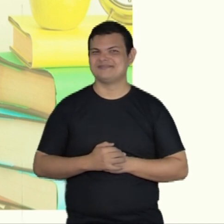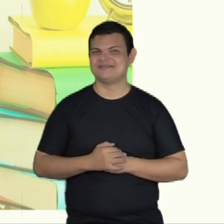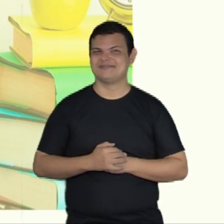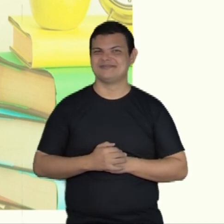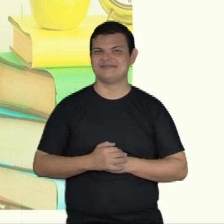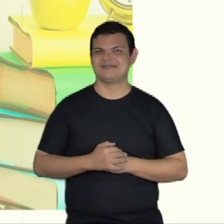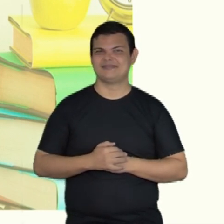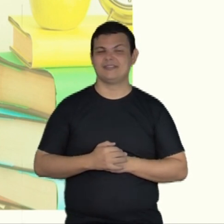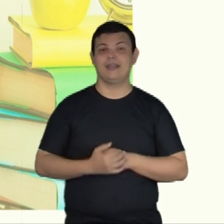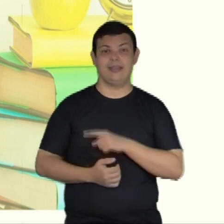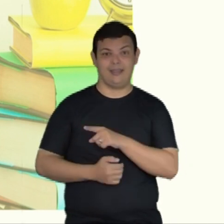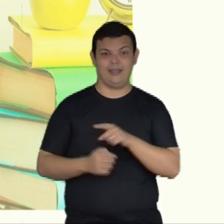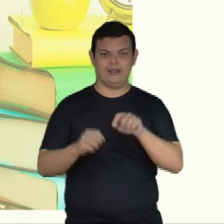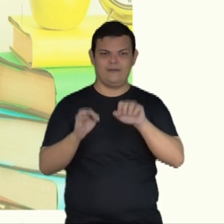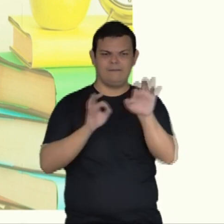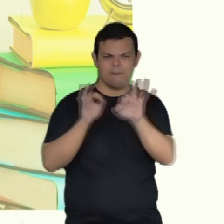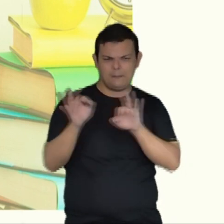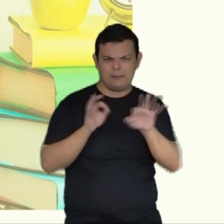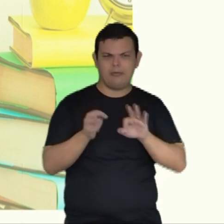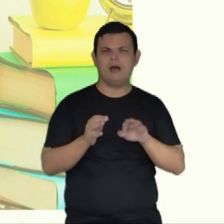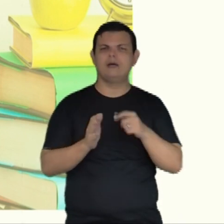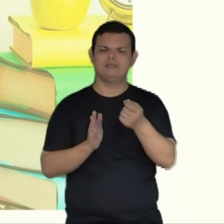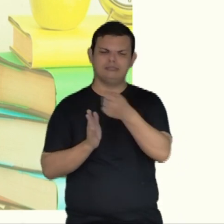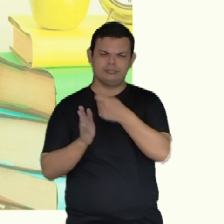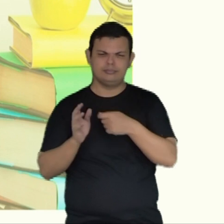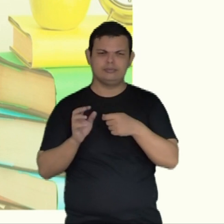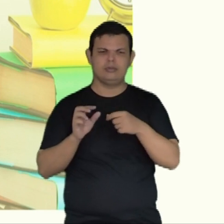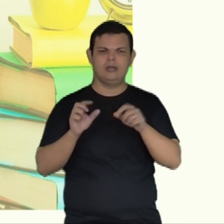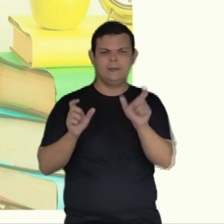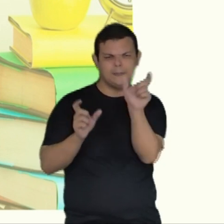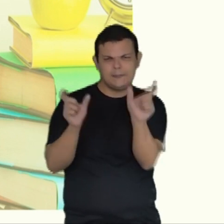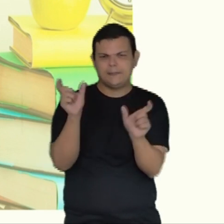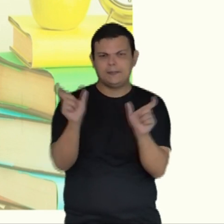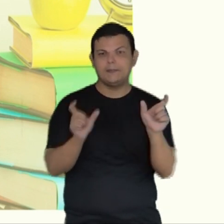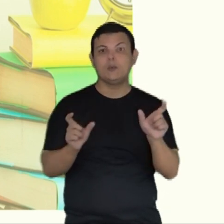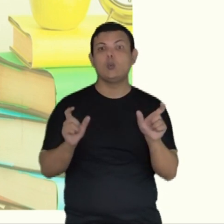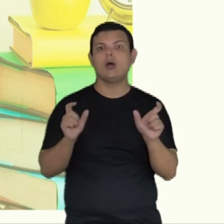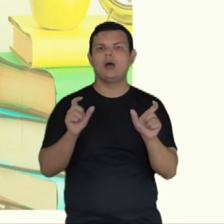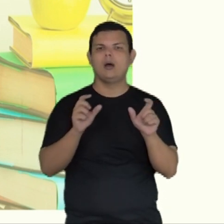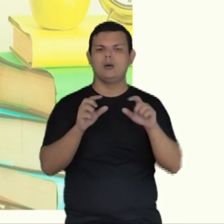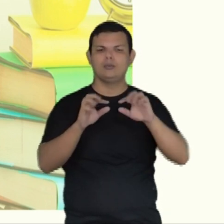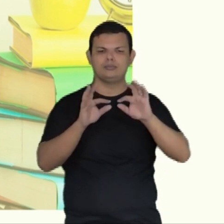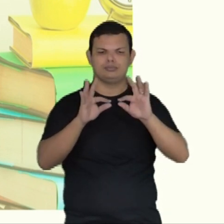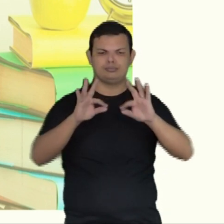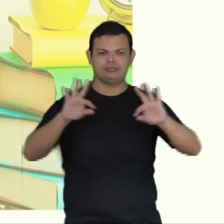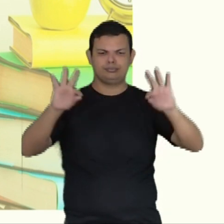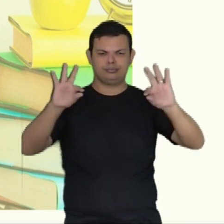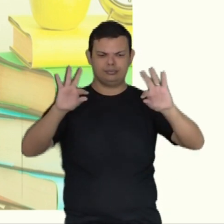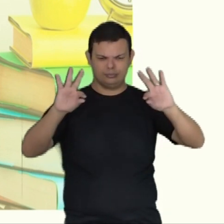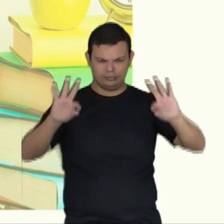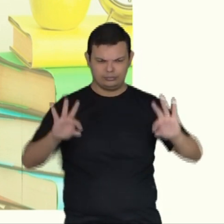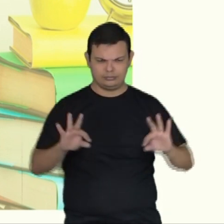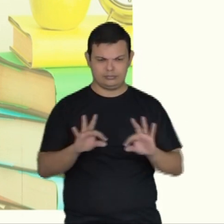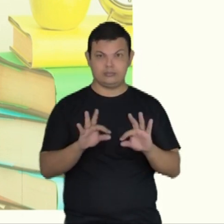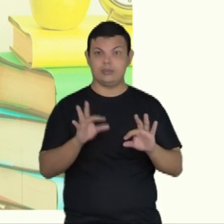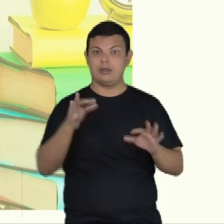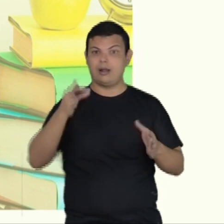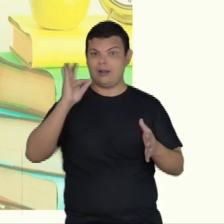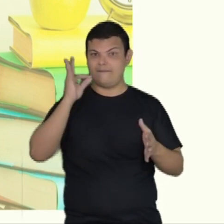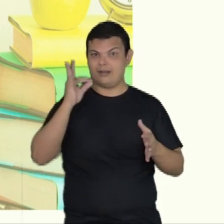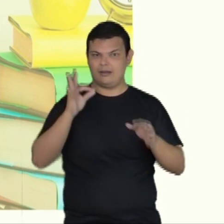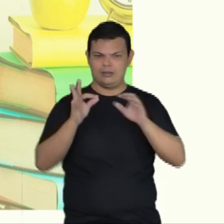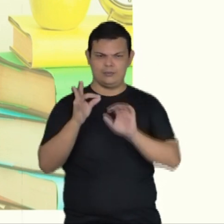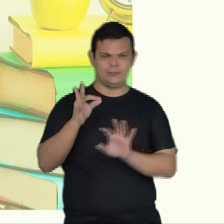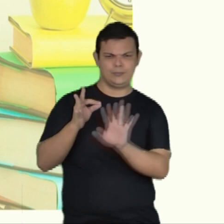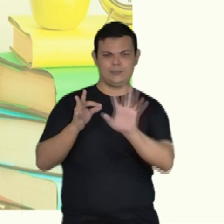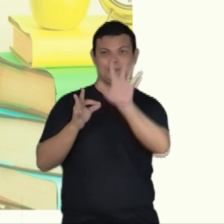Bom, olha só, ele escreveu os versos do poema de modo que as palavras formassem um contorno da xícara e a fumaça do